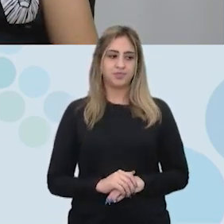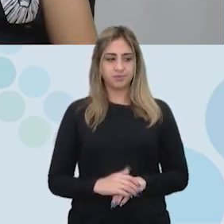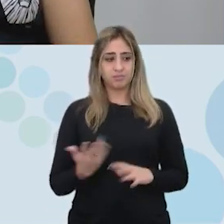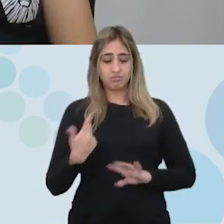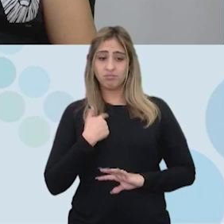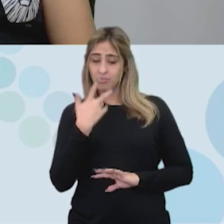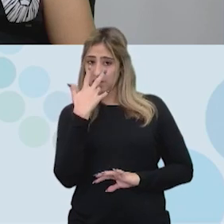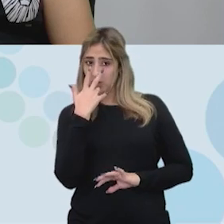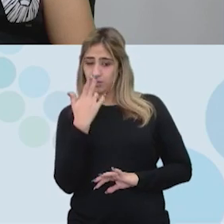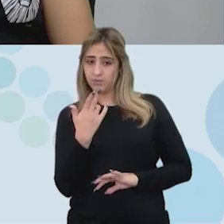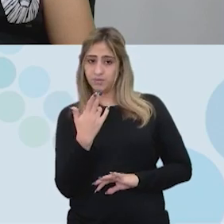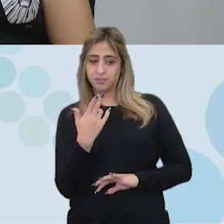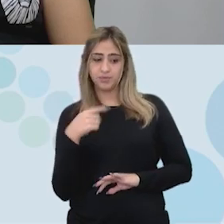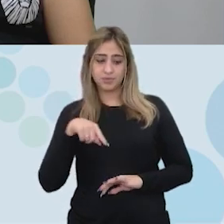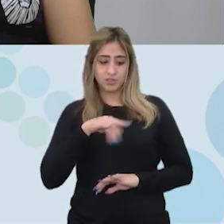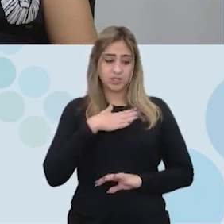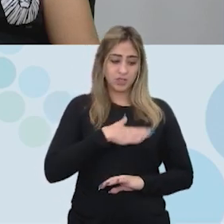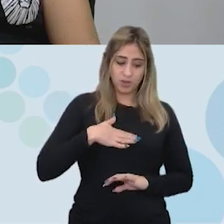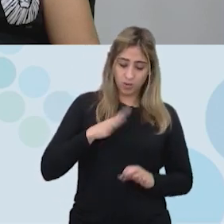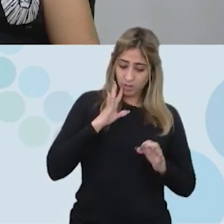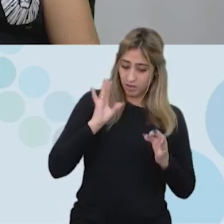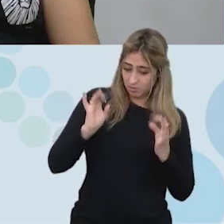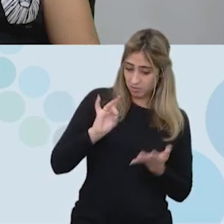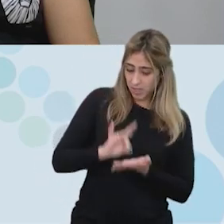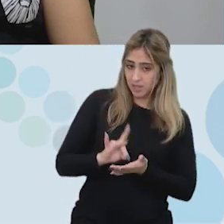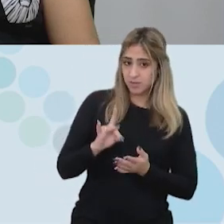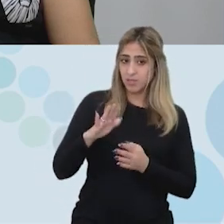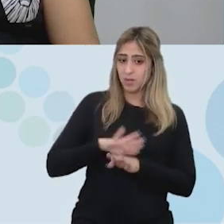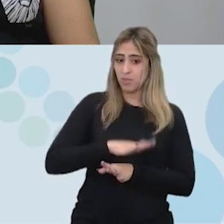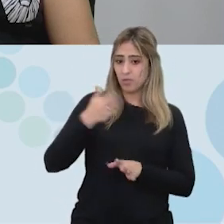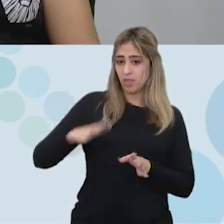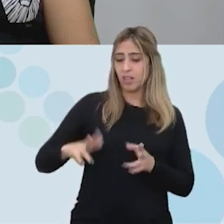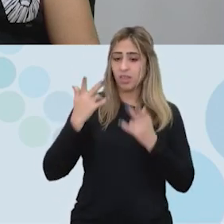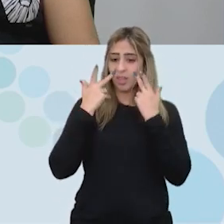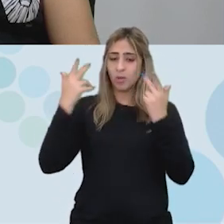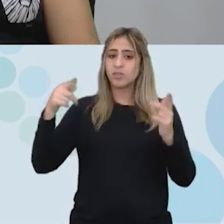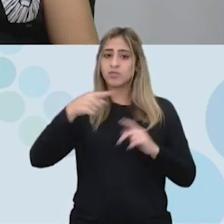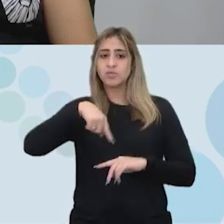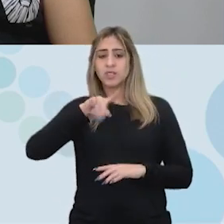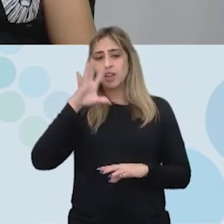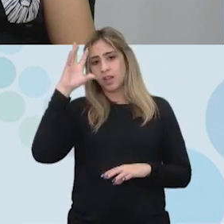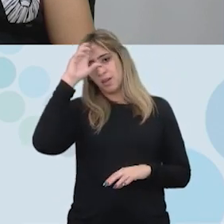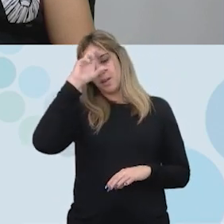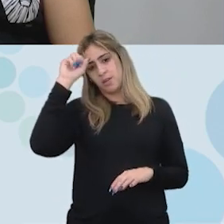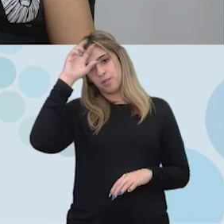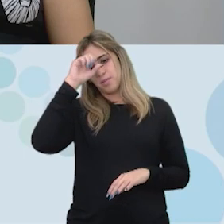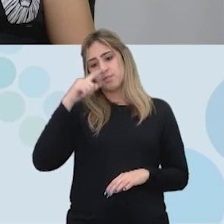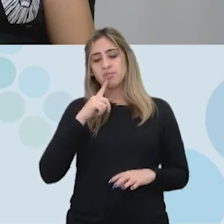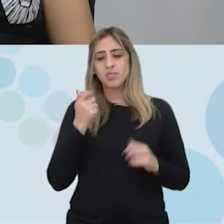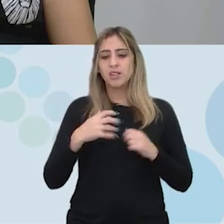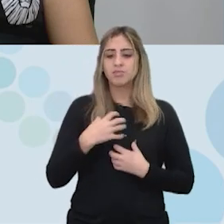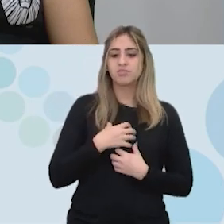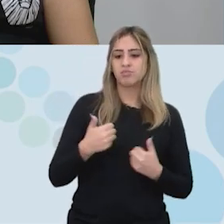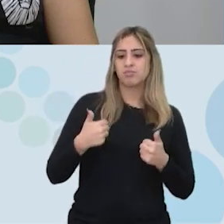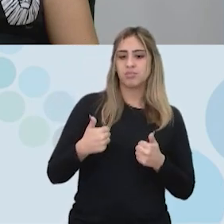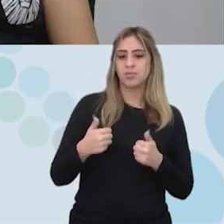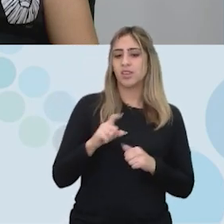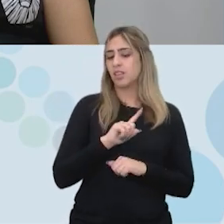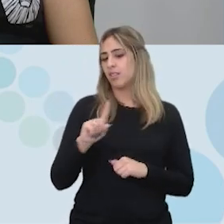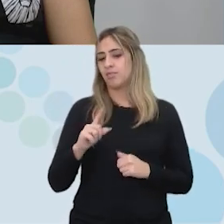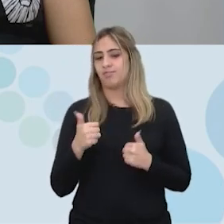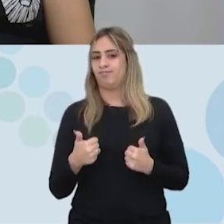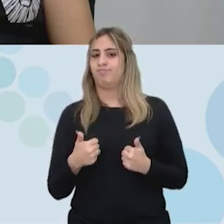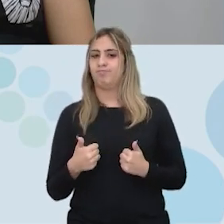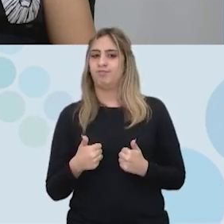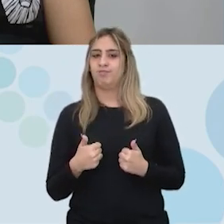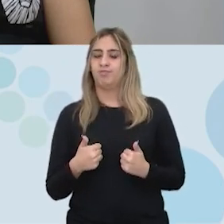que, assim, quando você gosta mesmo da montanha, da natureza, você aprende a estar confortável numa situação não